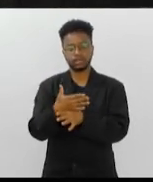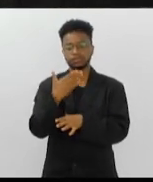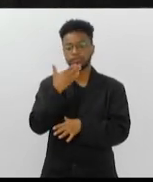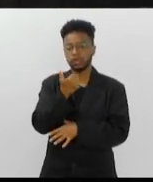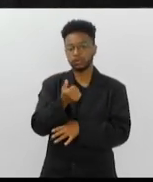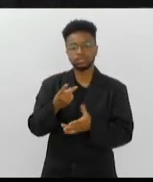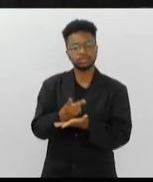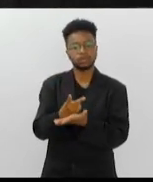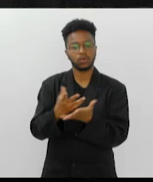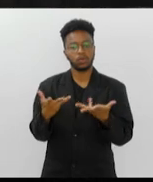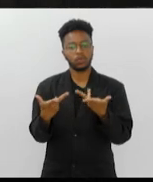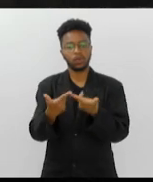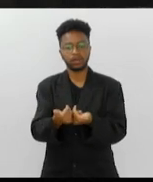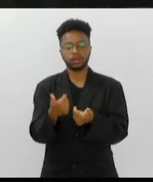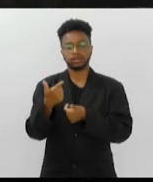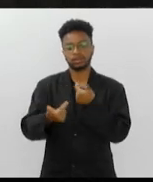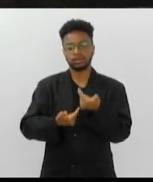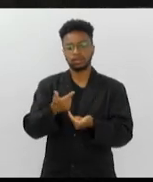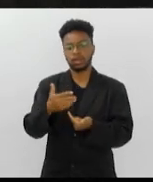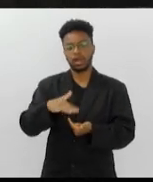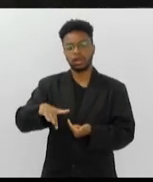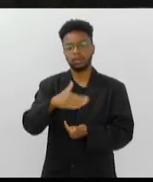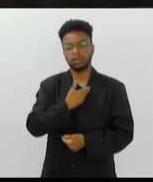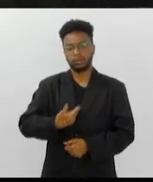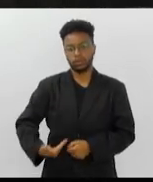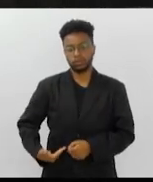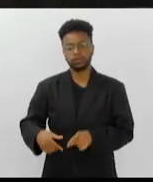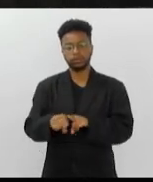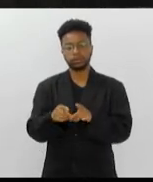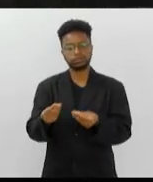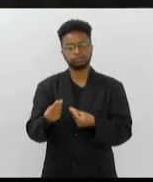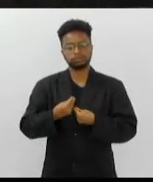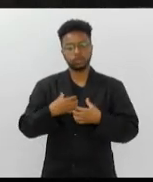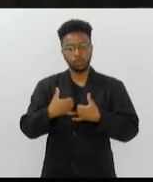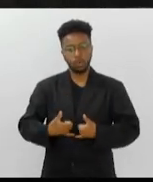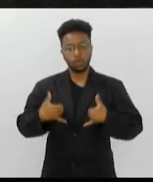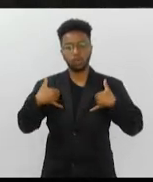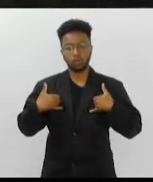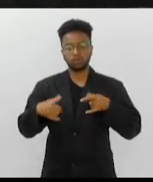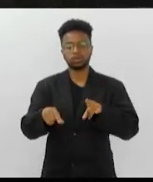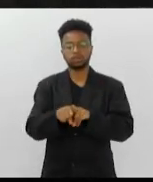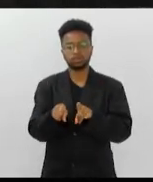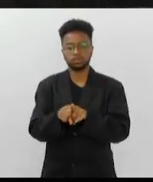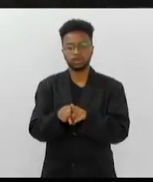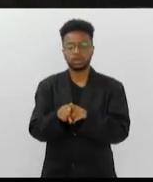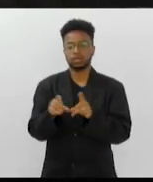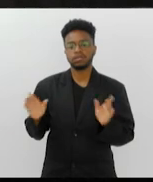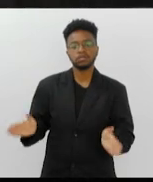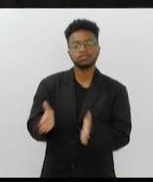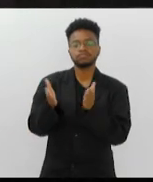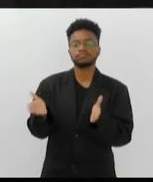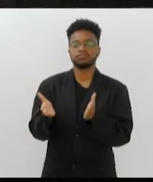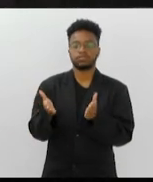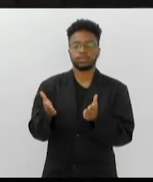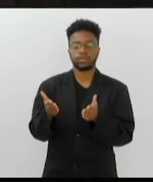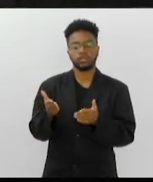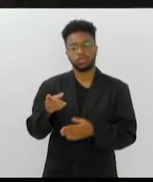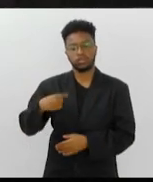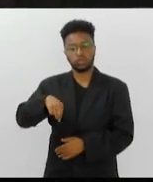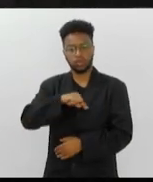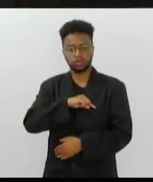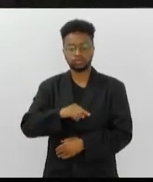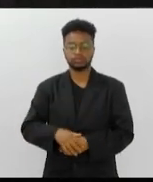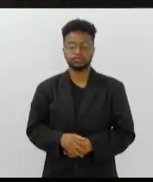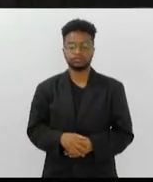cada vez mais a qualidade dos serviços públicos. Isso é o que dá orgulho para a gente, isso que movimentou a gente, o que animou, e